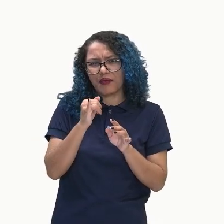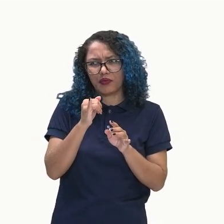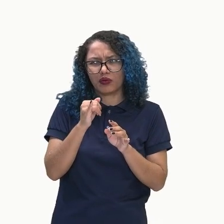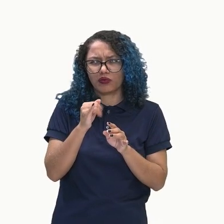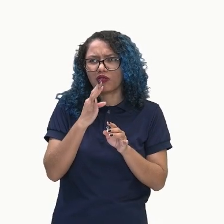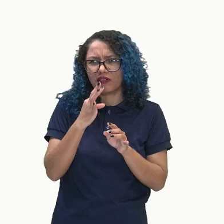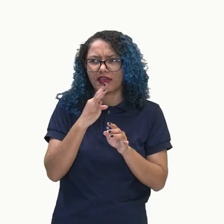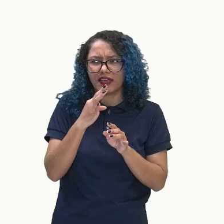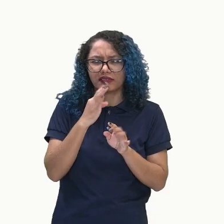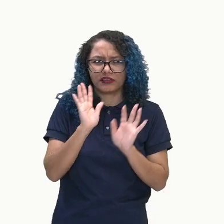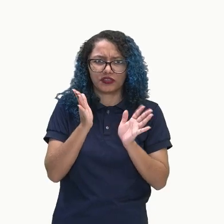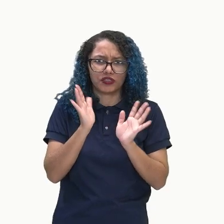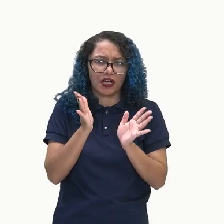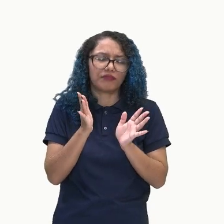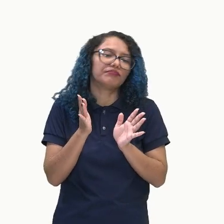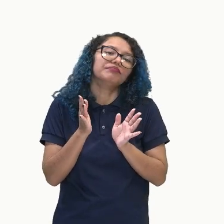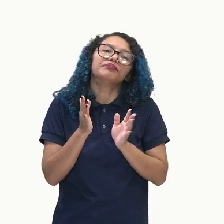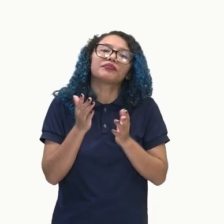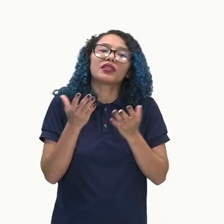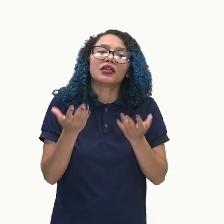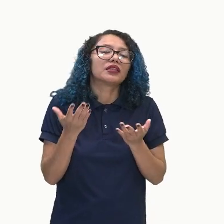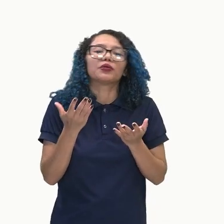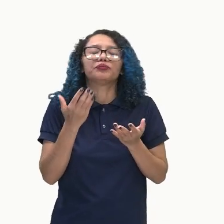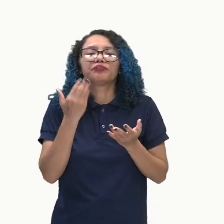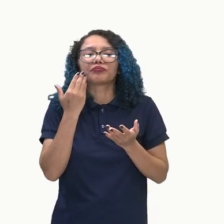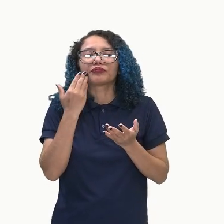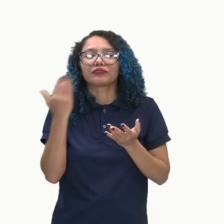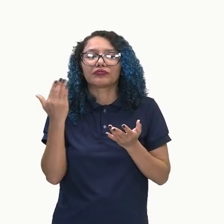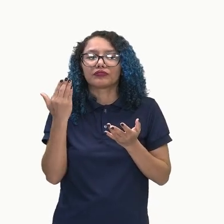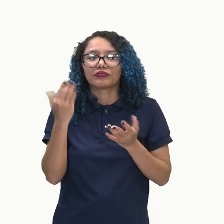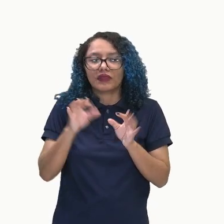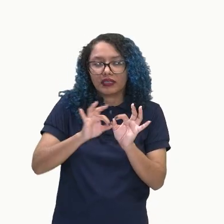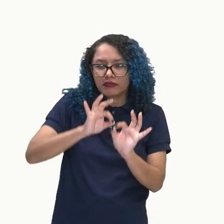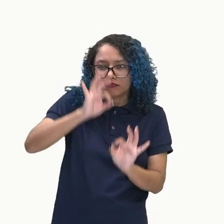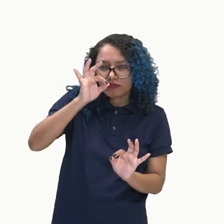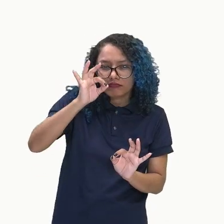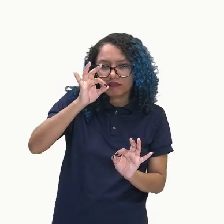representação. Então, esta medida aqui